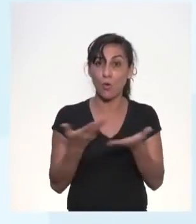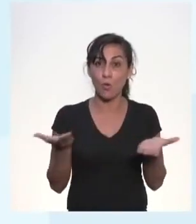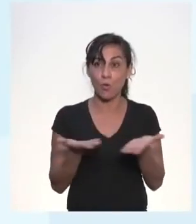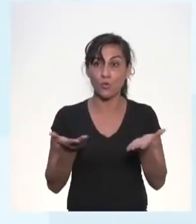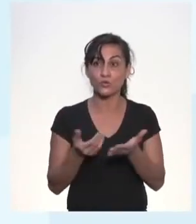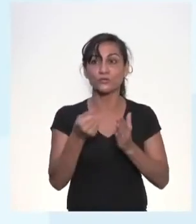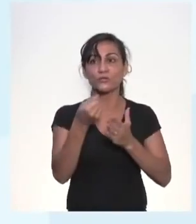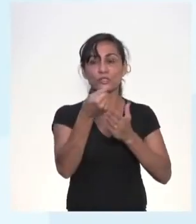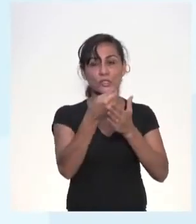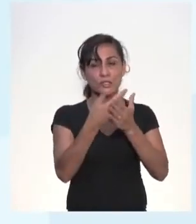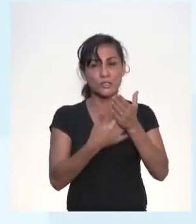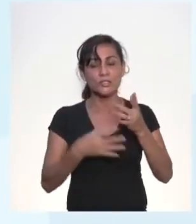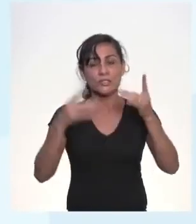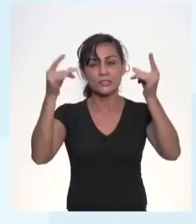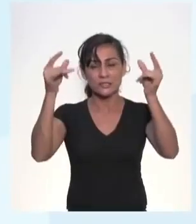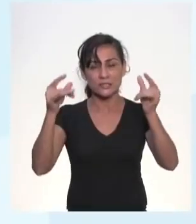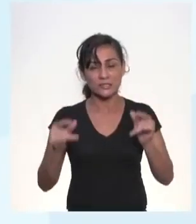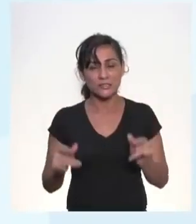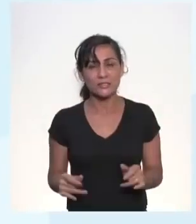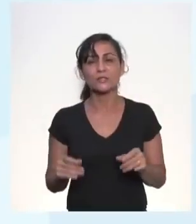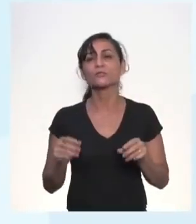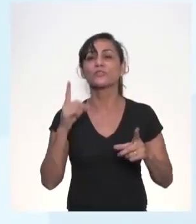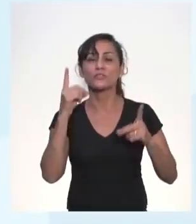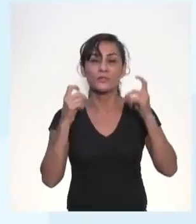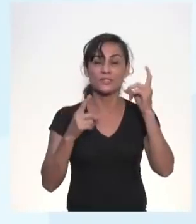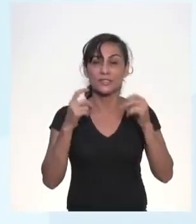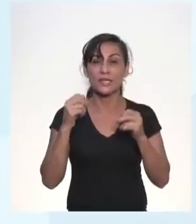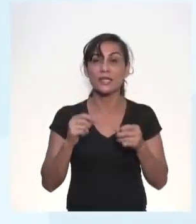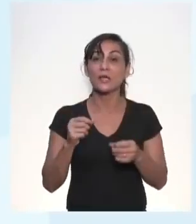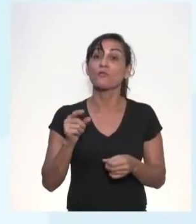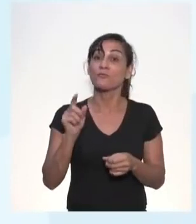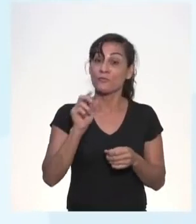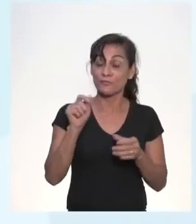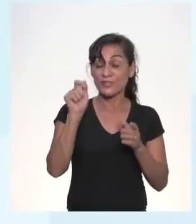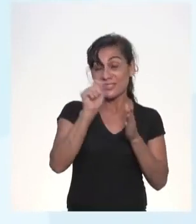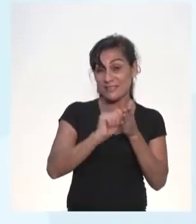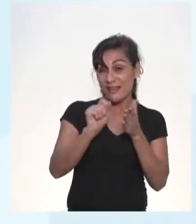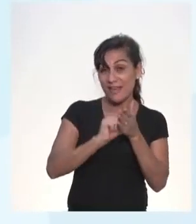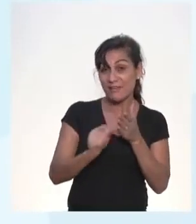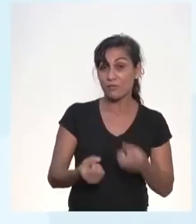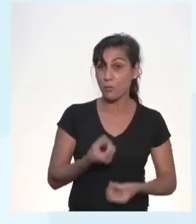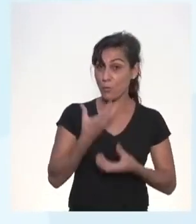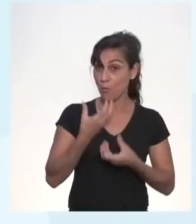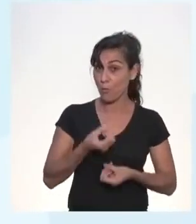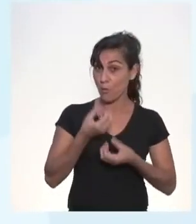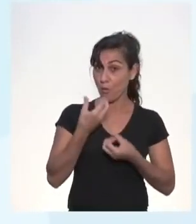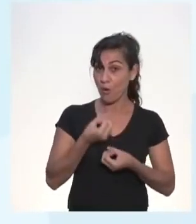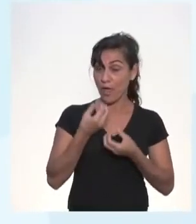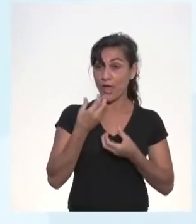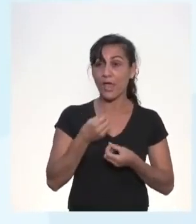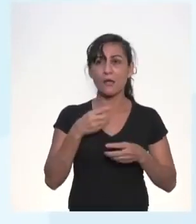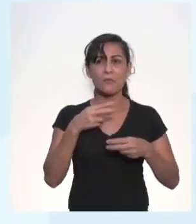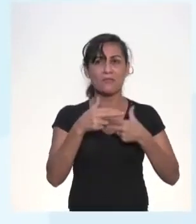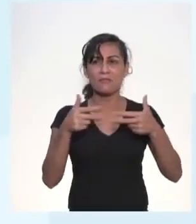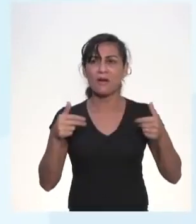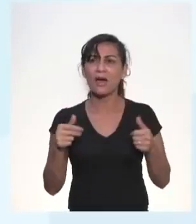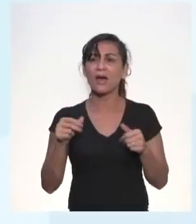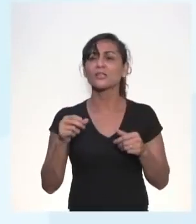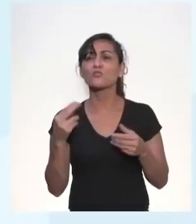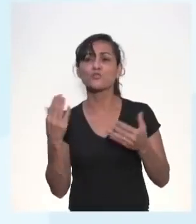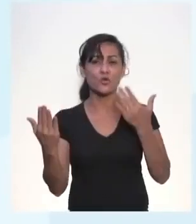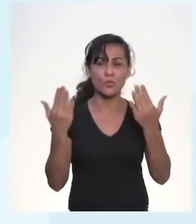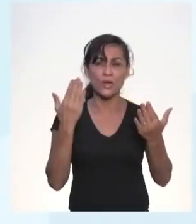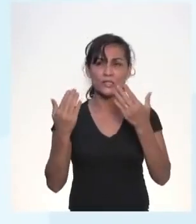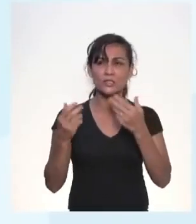descrição de expressividade. Faça um poema descrevendo uma pessoa, um lugar ou algo de que você gosta muito. Utilize comparativos,